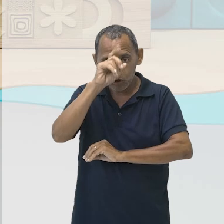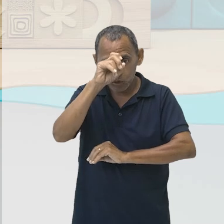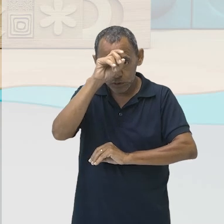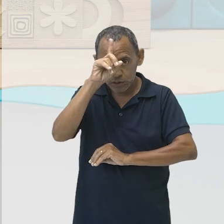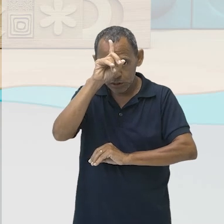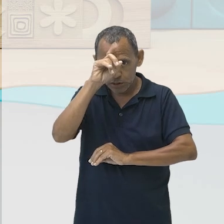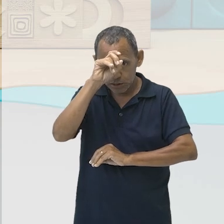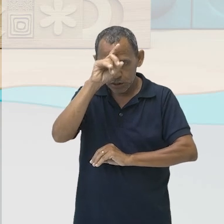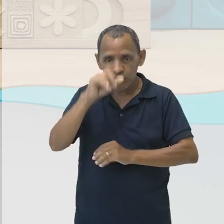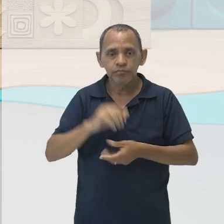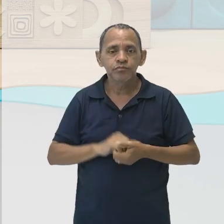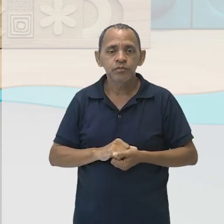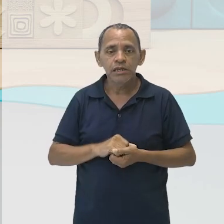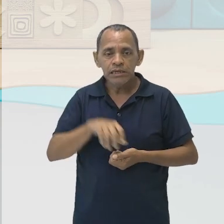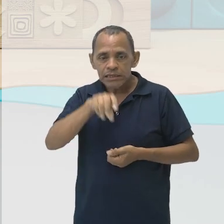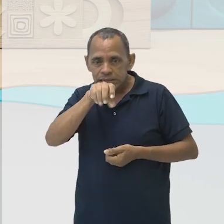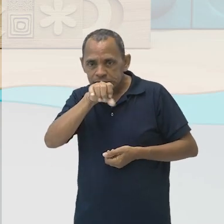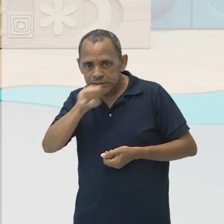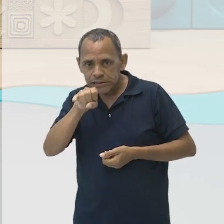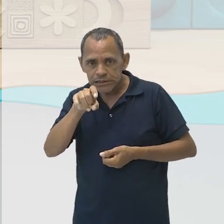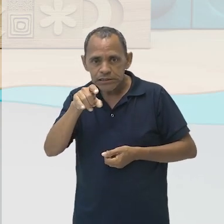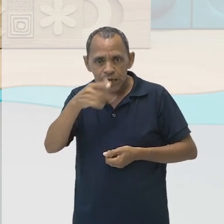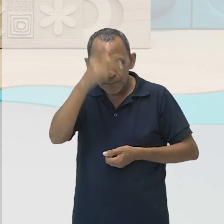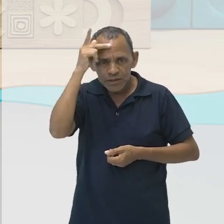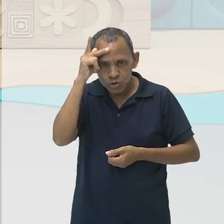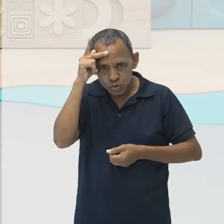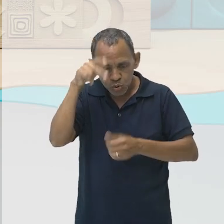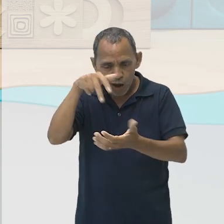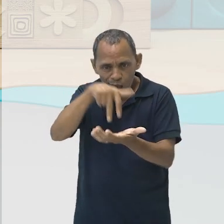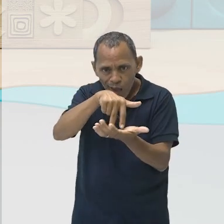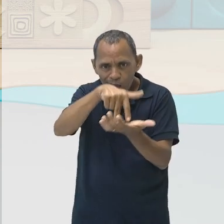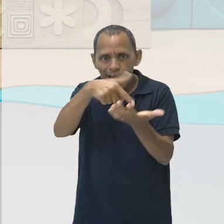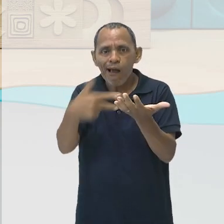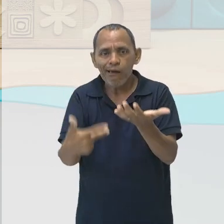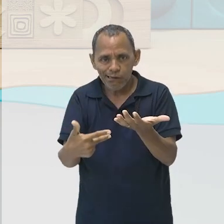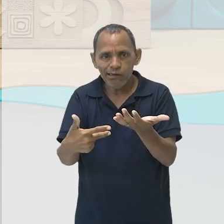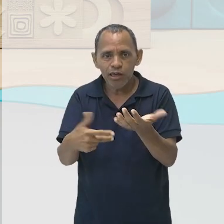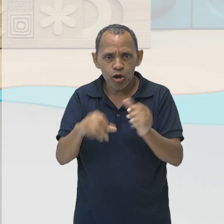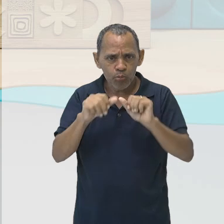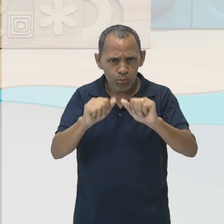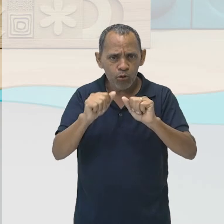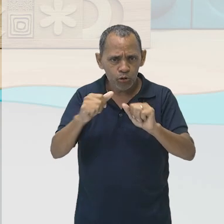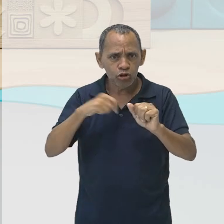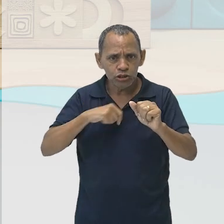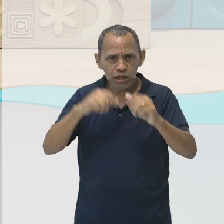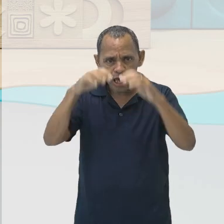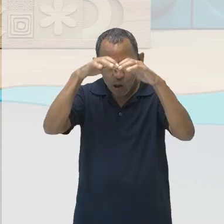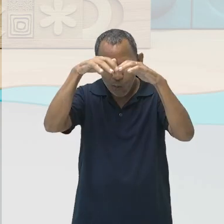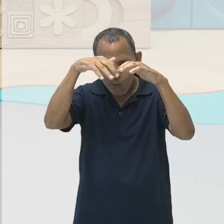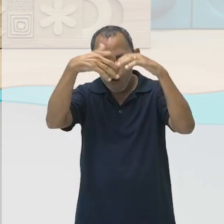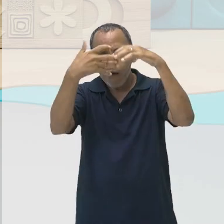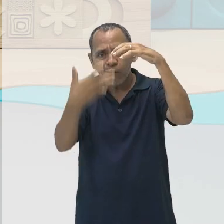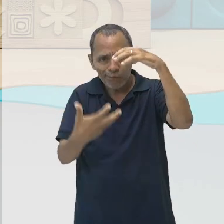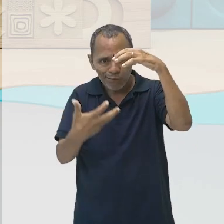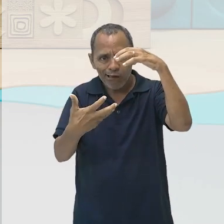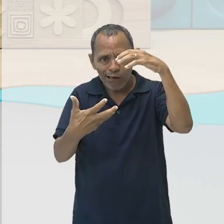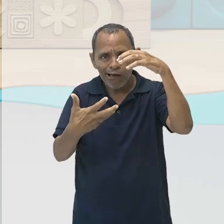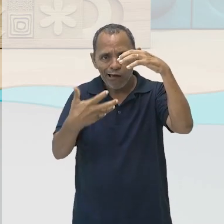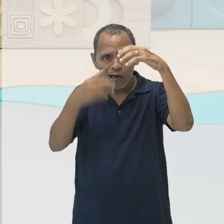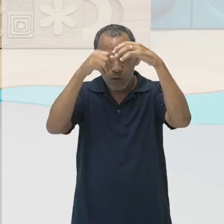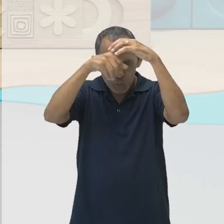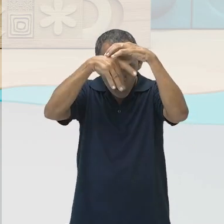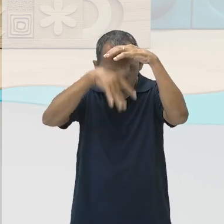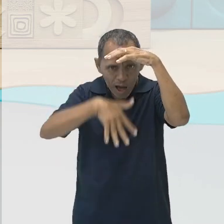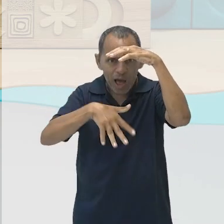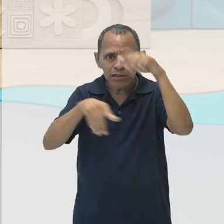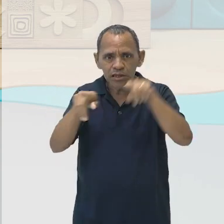causar traumas importantes. Caso aconteça, não remova nem movimente a vítima. Ligue para o atendimento